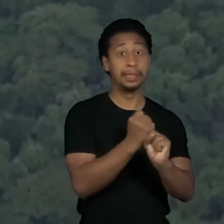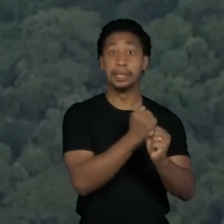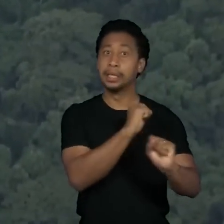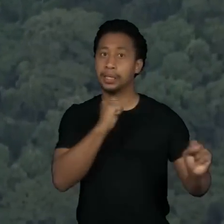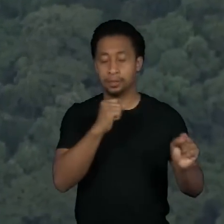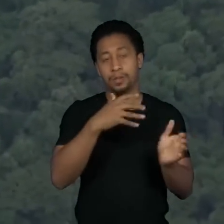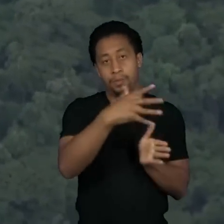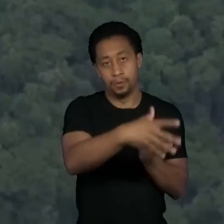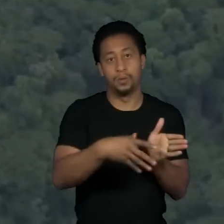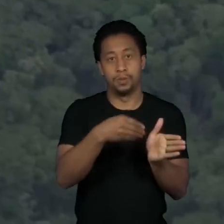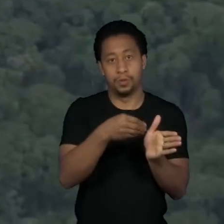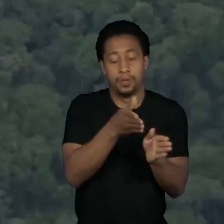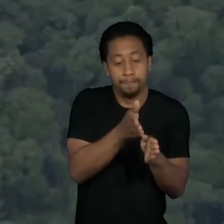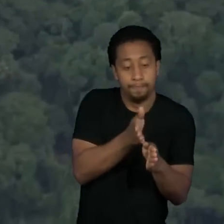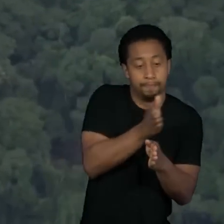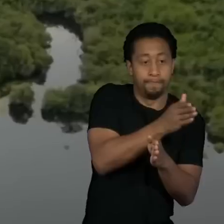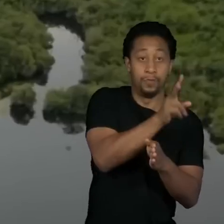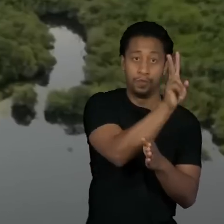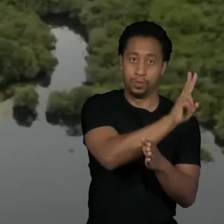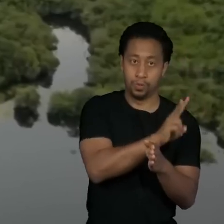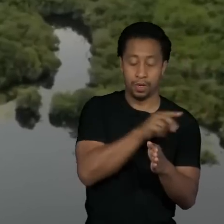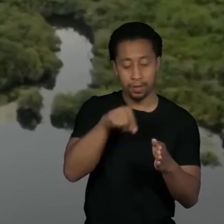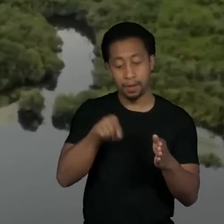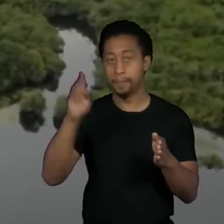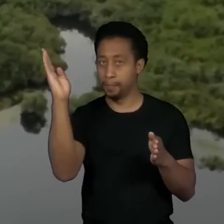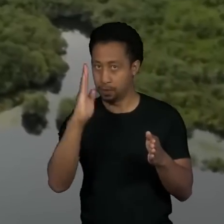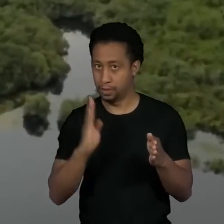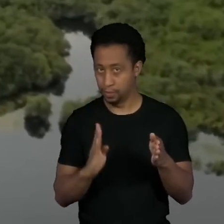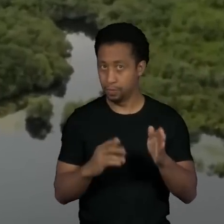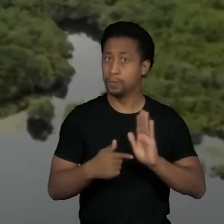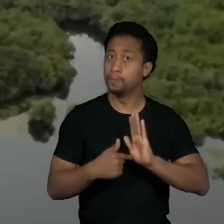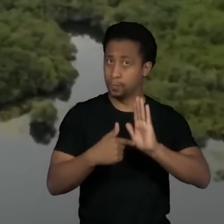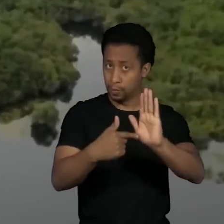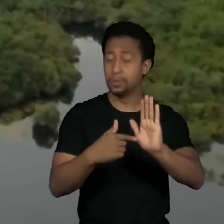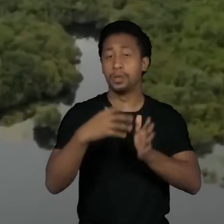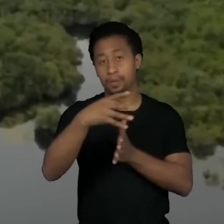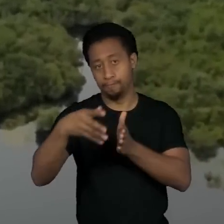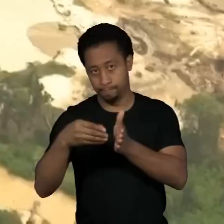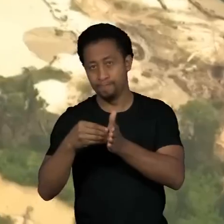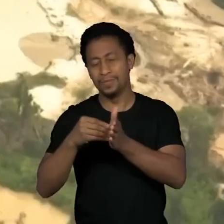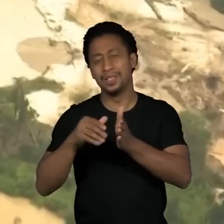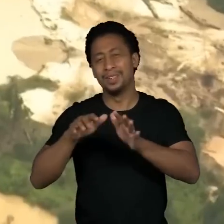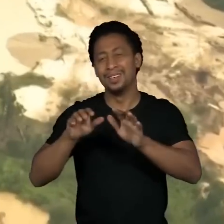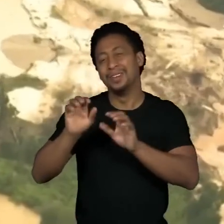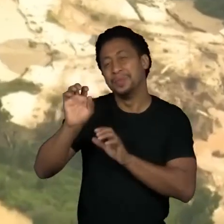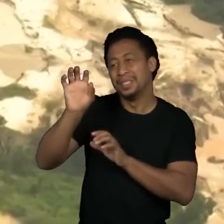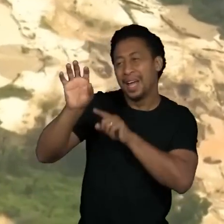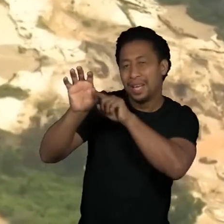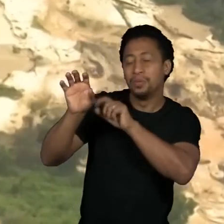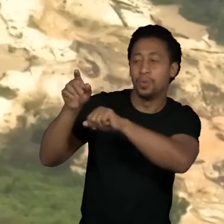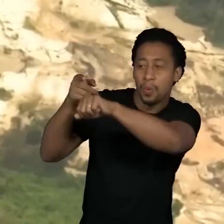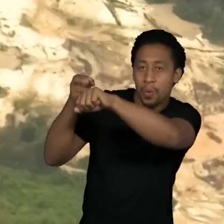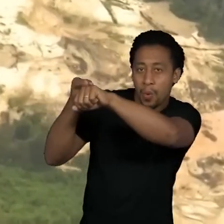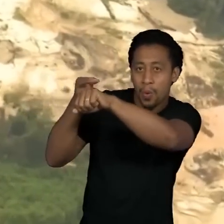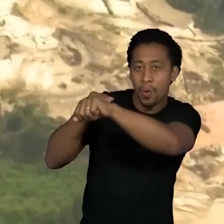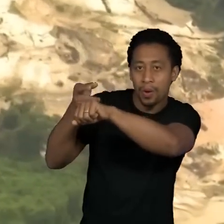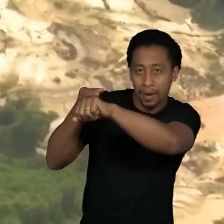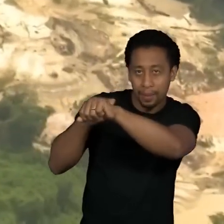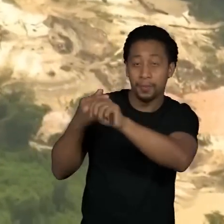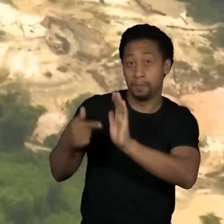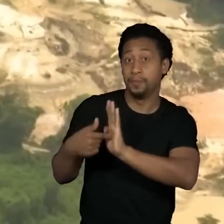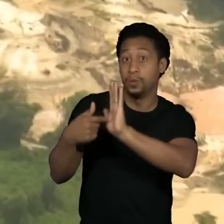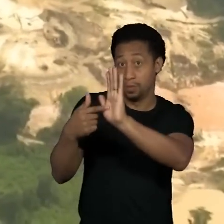na divisa com a Venezuela. Se estende pelo Amazonas e Roraima. Ali, 20 mil